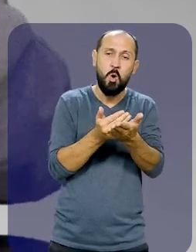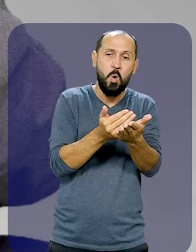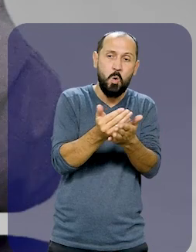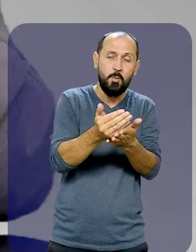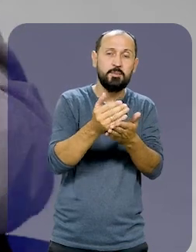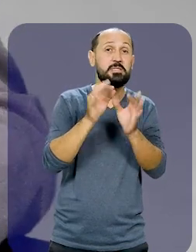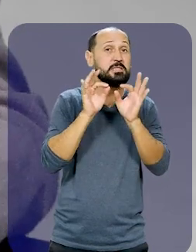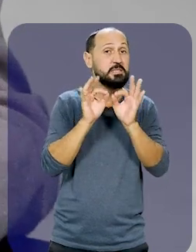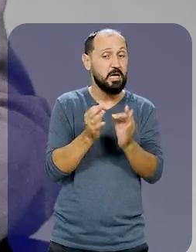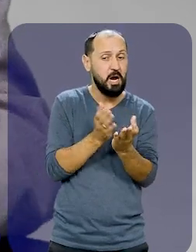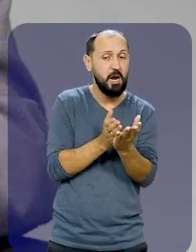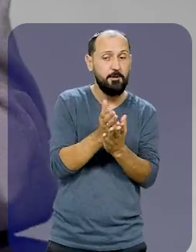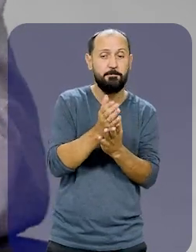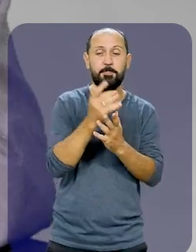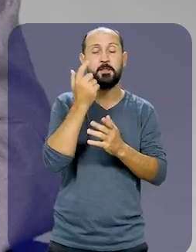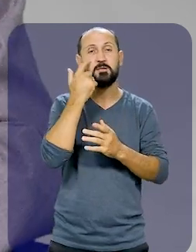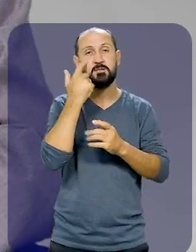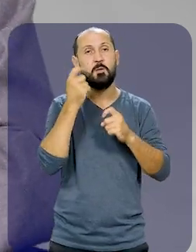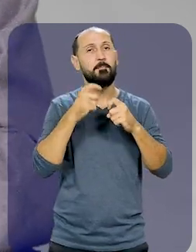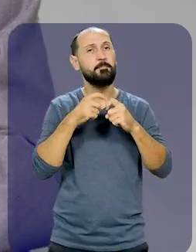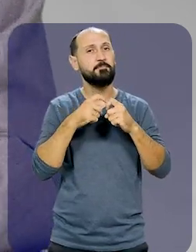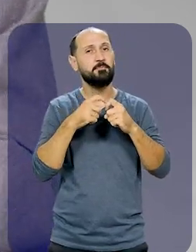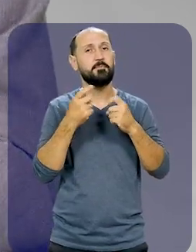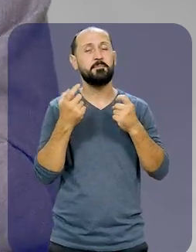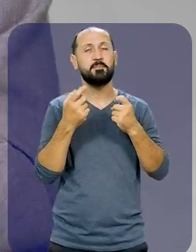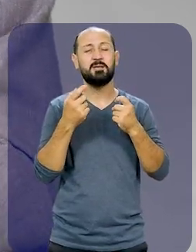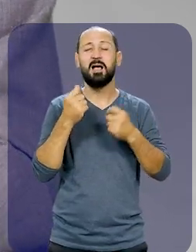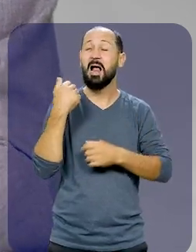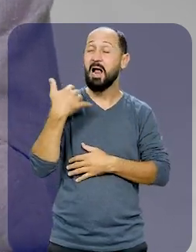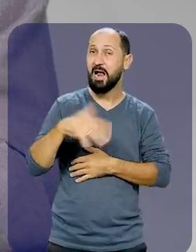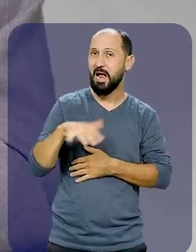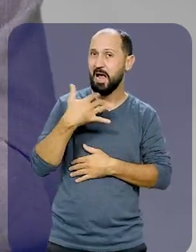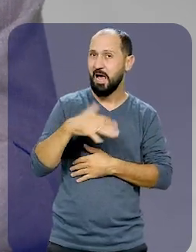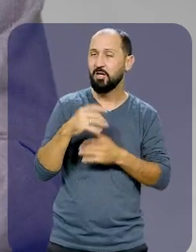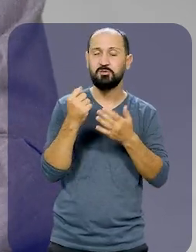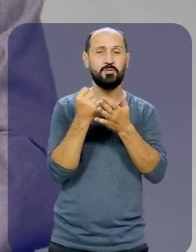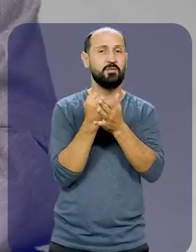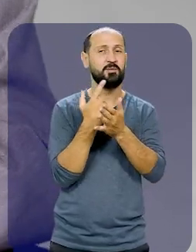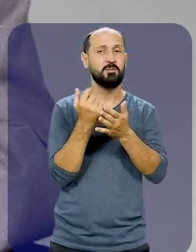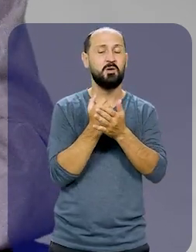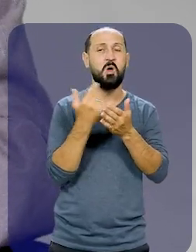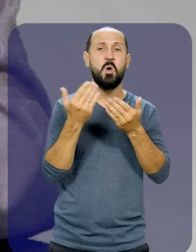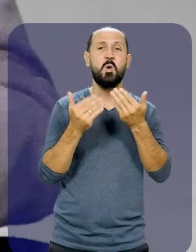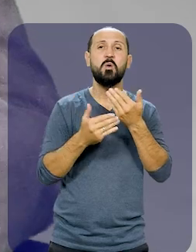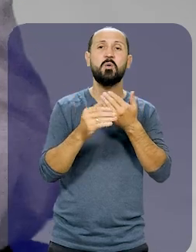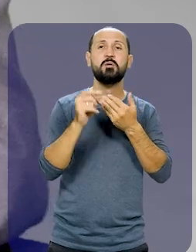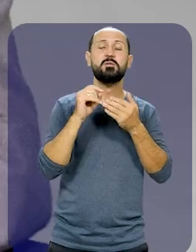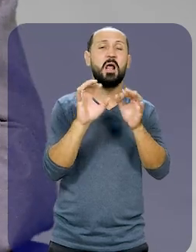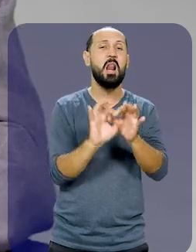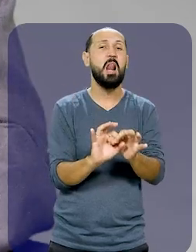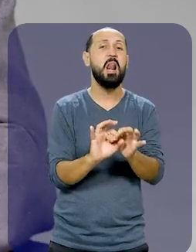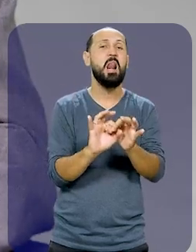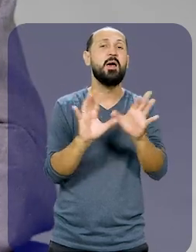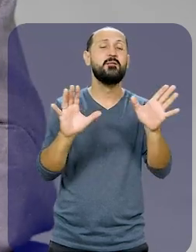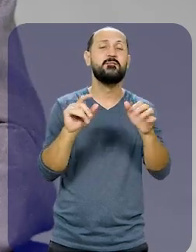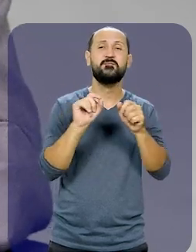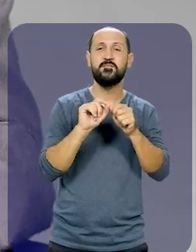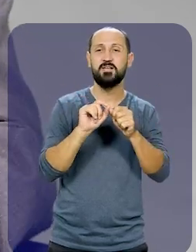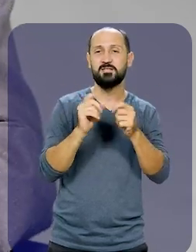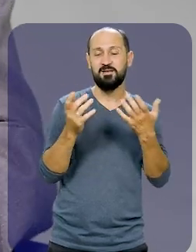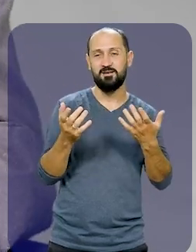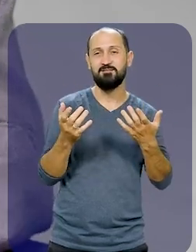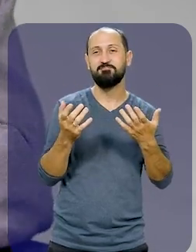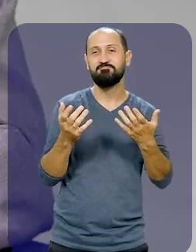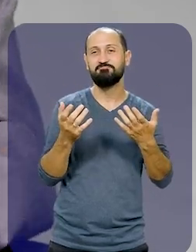começar um tratamento correto, são medicamentos muito caros nas farmácias. Hoje nós temos disponibilidade de fazer